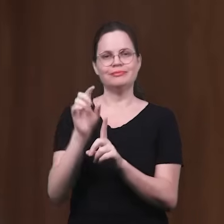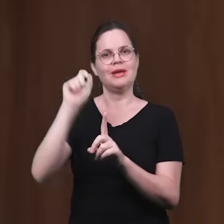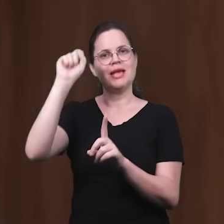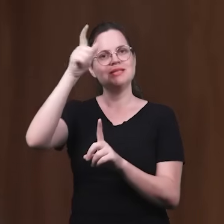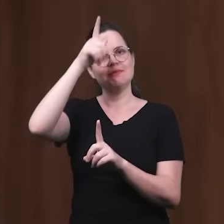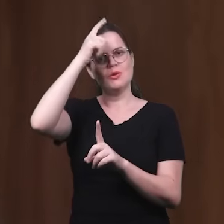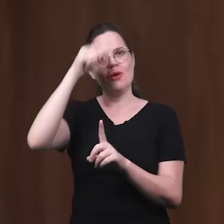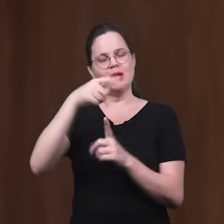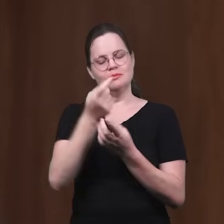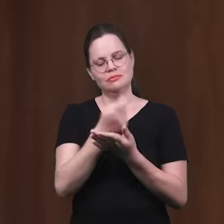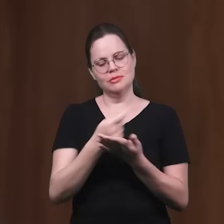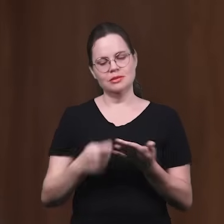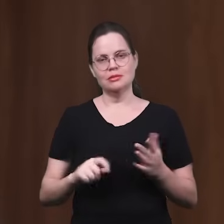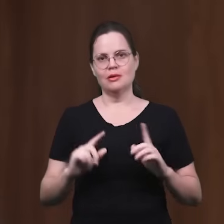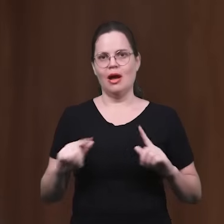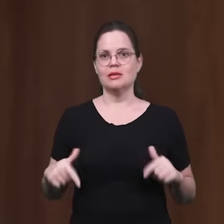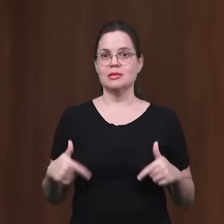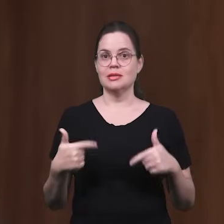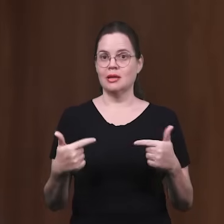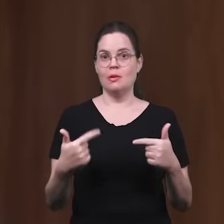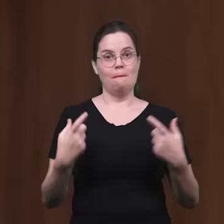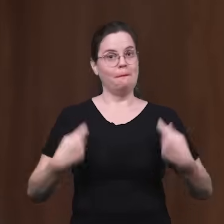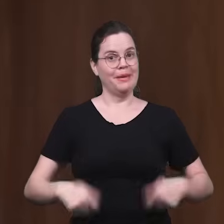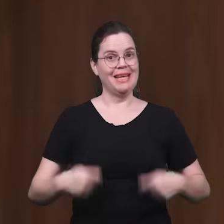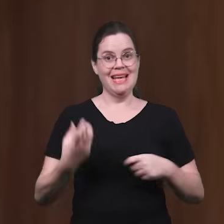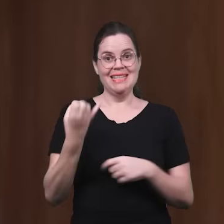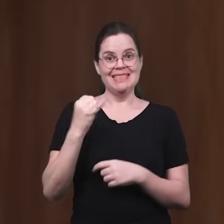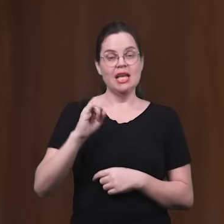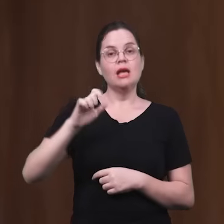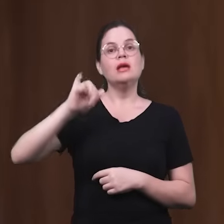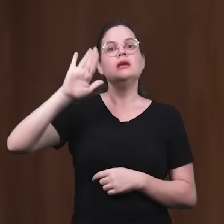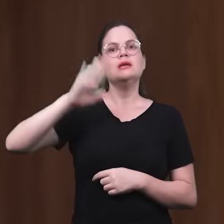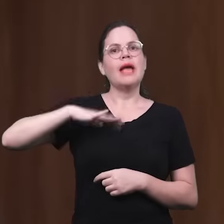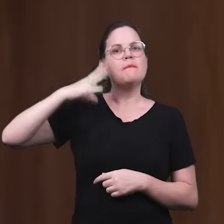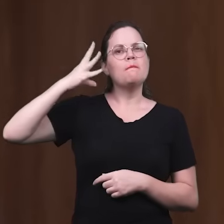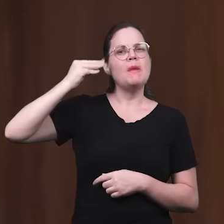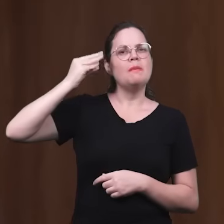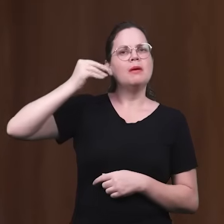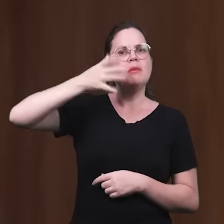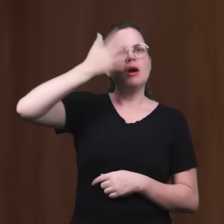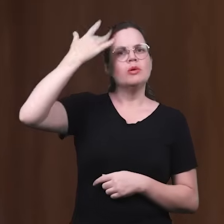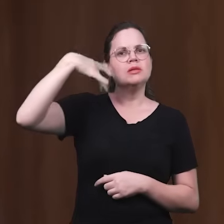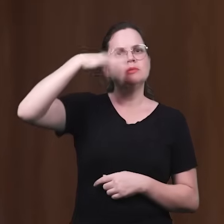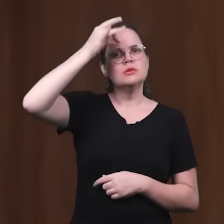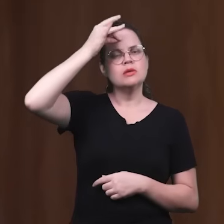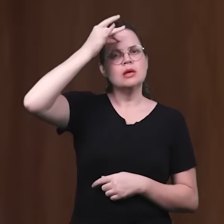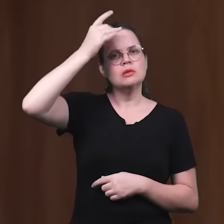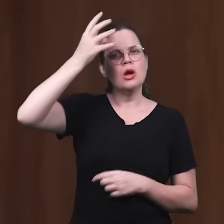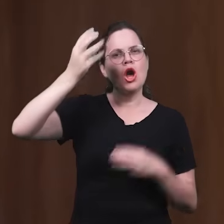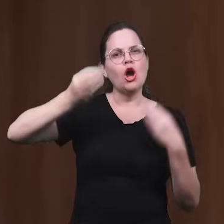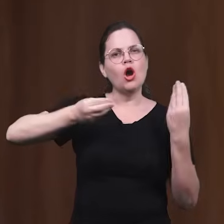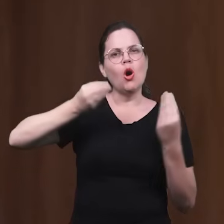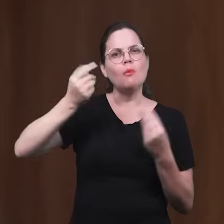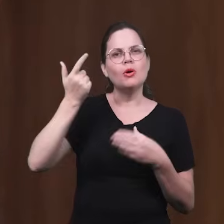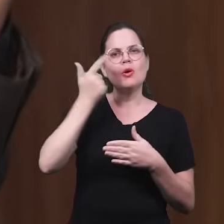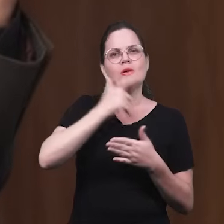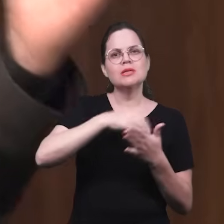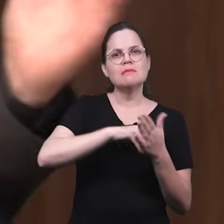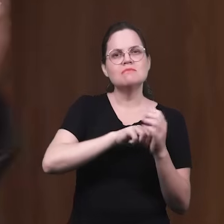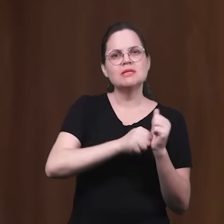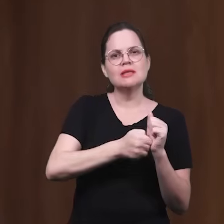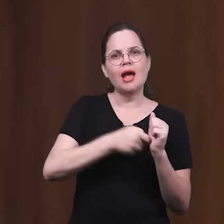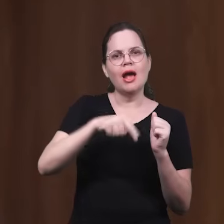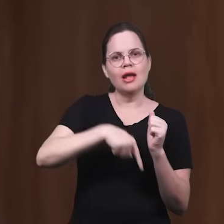Santo para nos fazer descobrir aquilo que está oculto aqui. E o grande mistério, como já